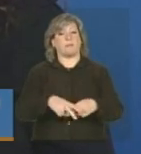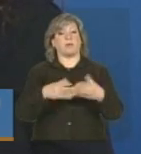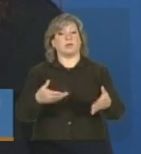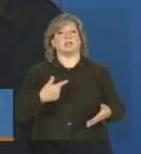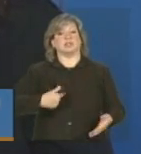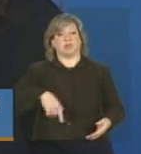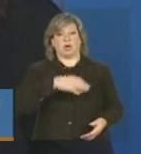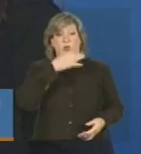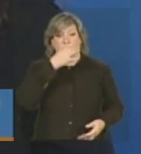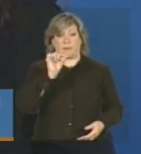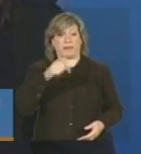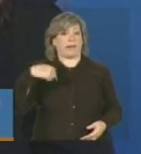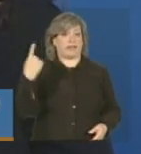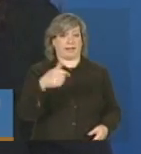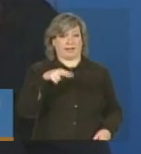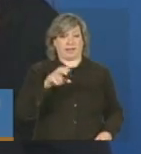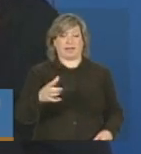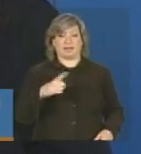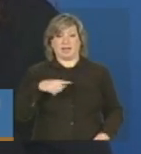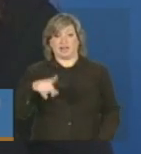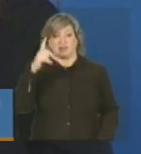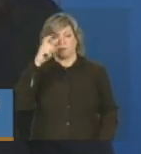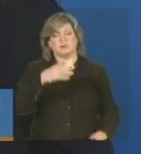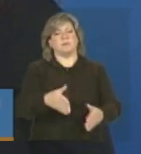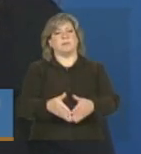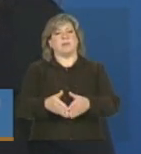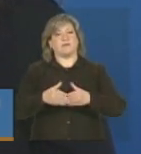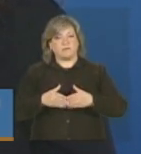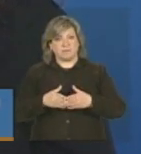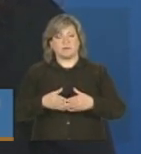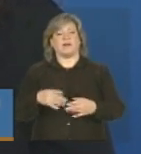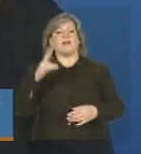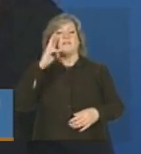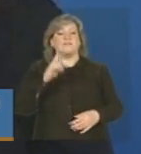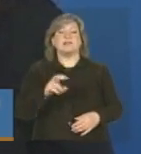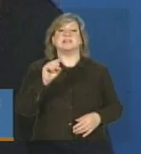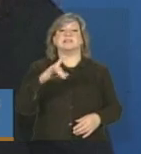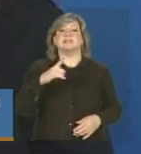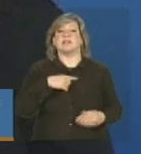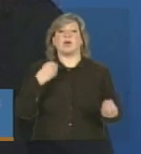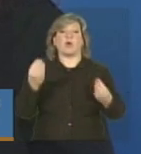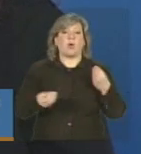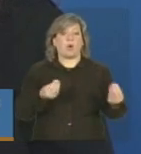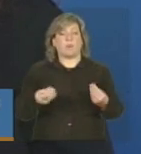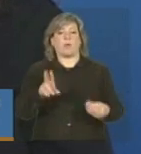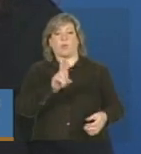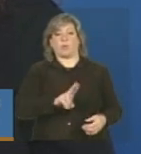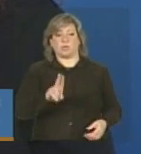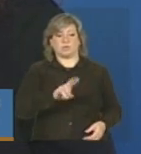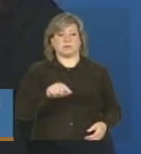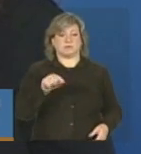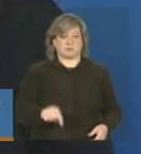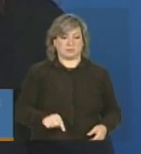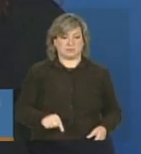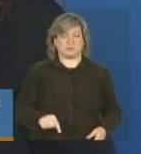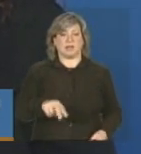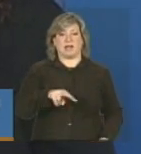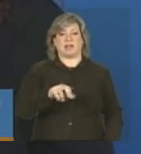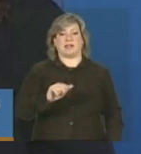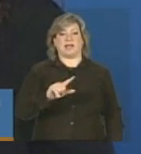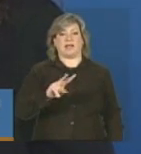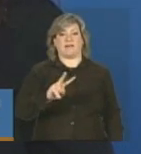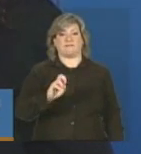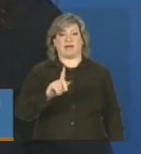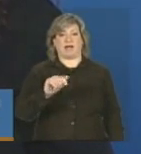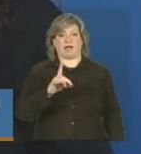sugere que quem está tendo essa dificuldade, que por favor, veja se tem condição de utilizar ou o navegador